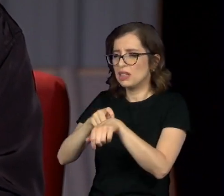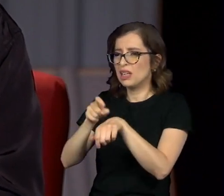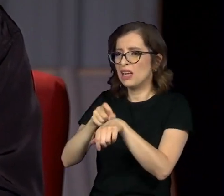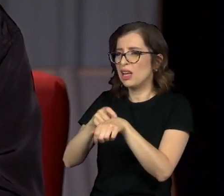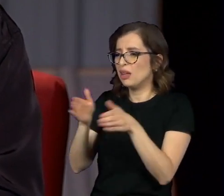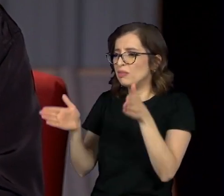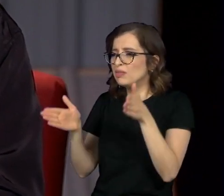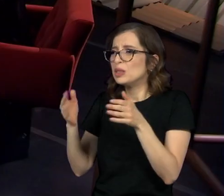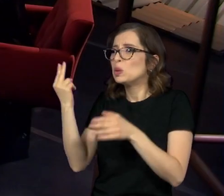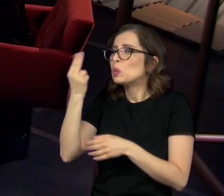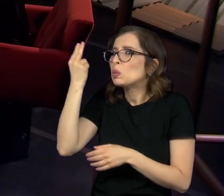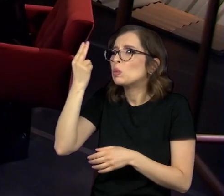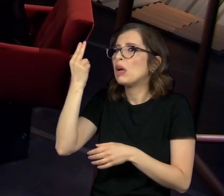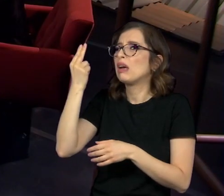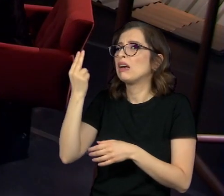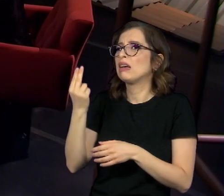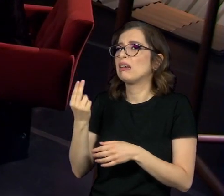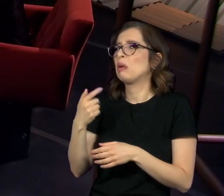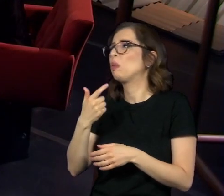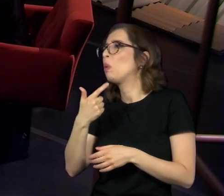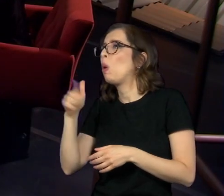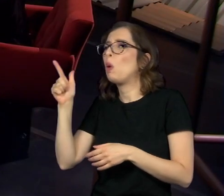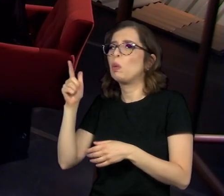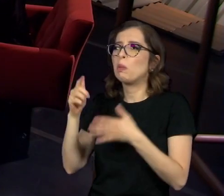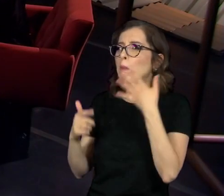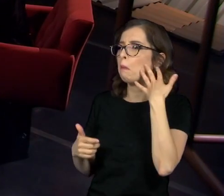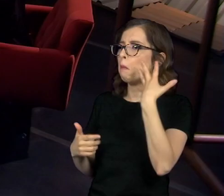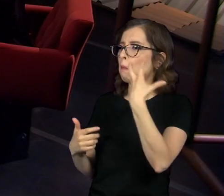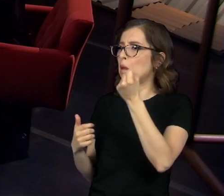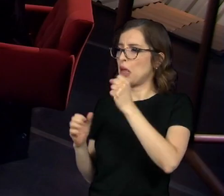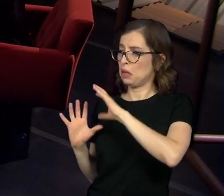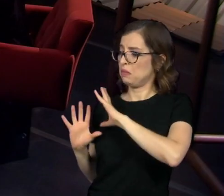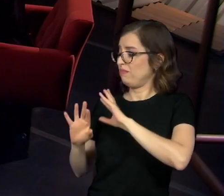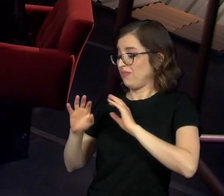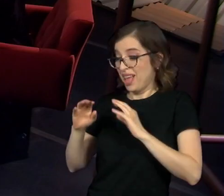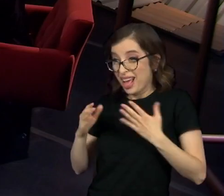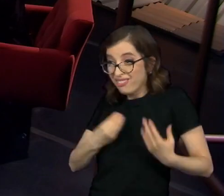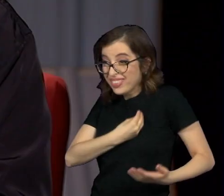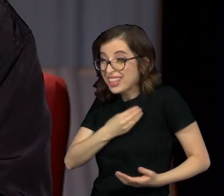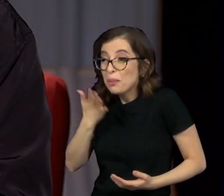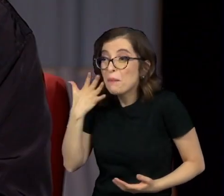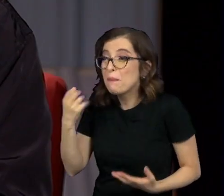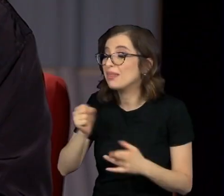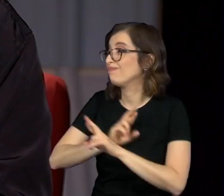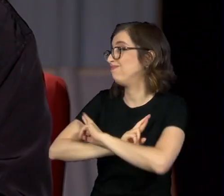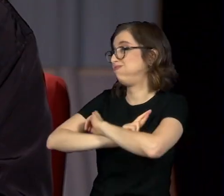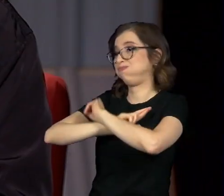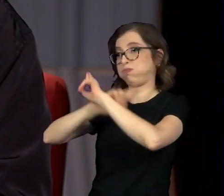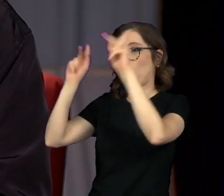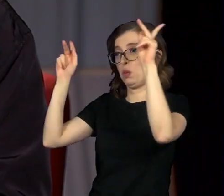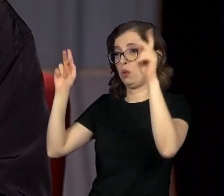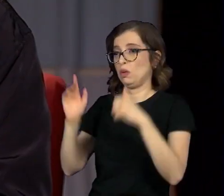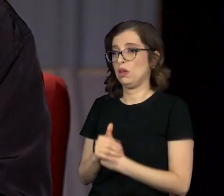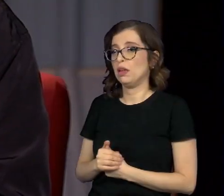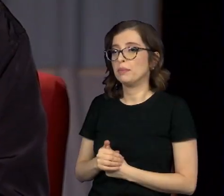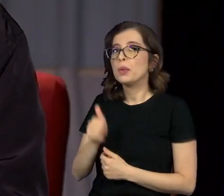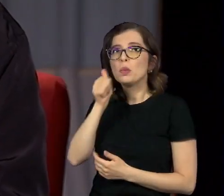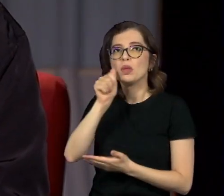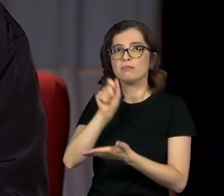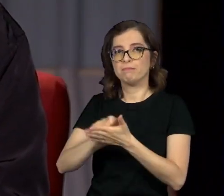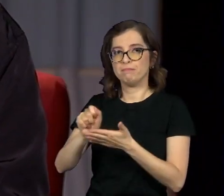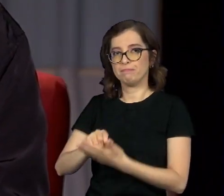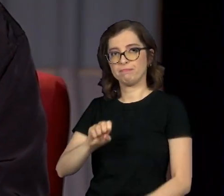uma democracia racial. Tem uma escritora americana, Saidiya Hartman, que ela